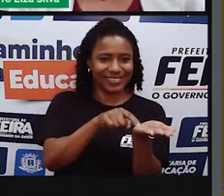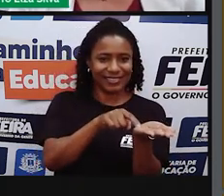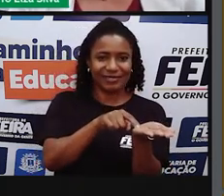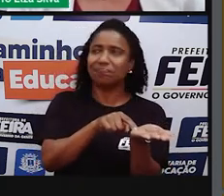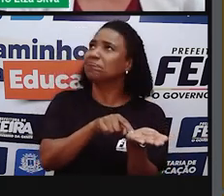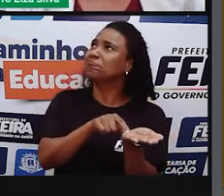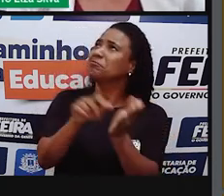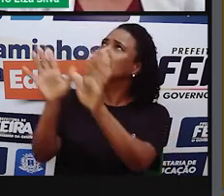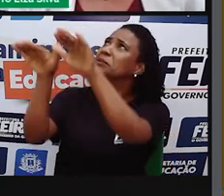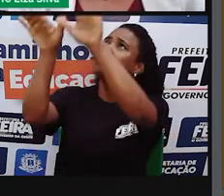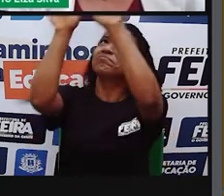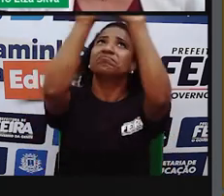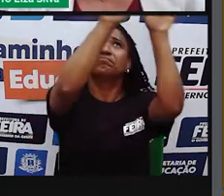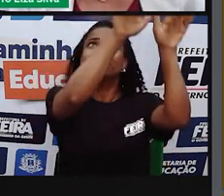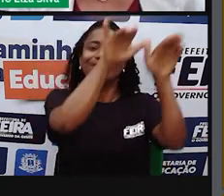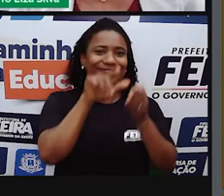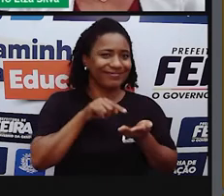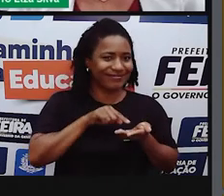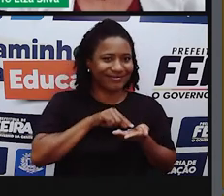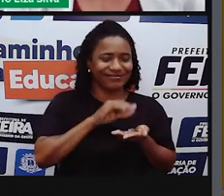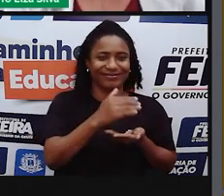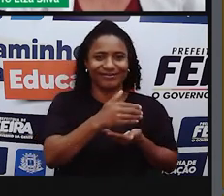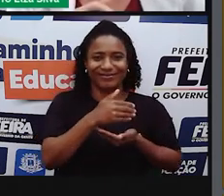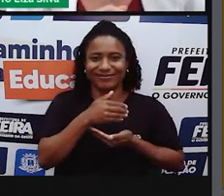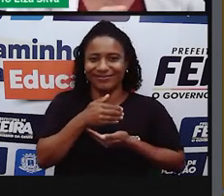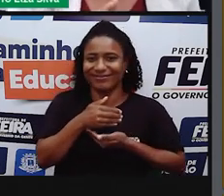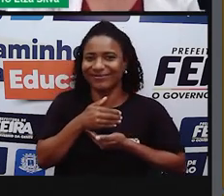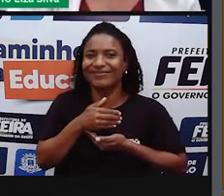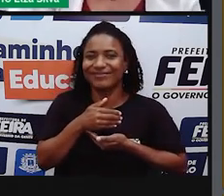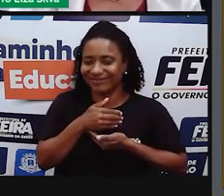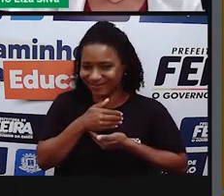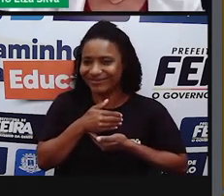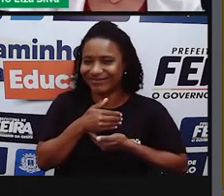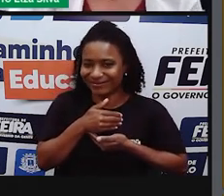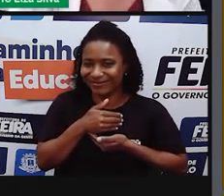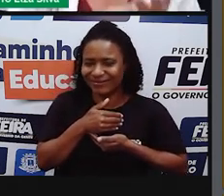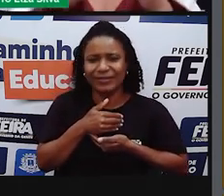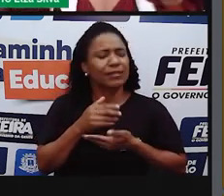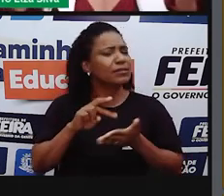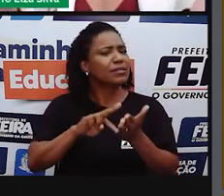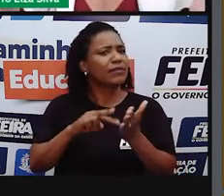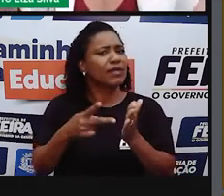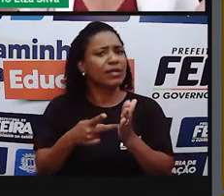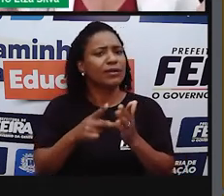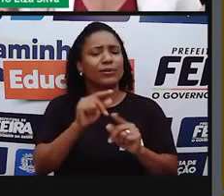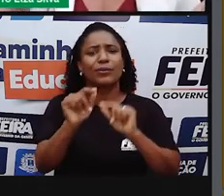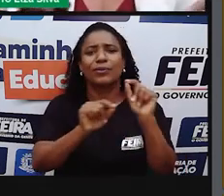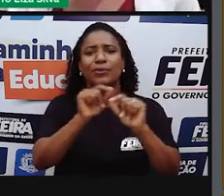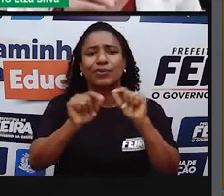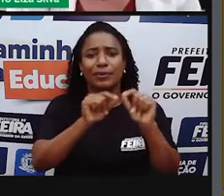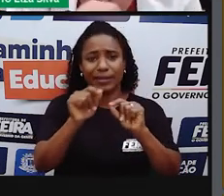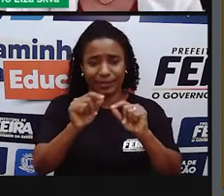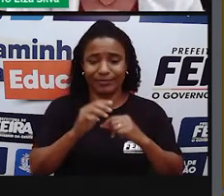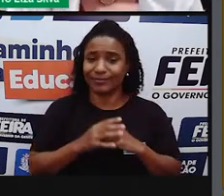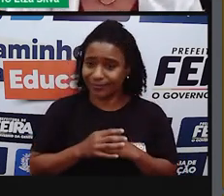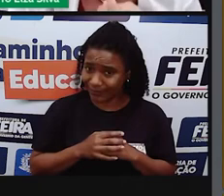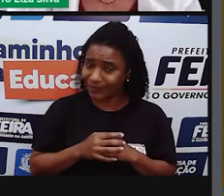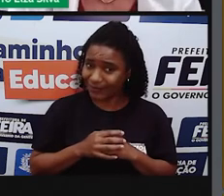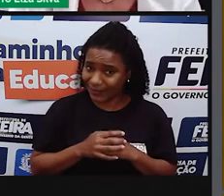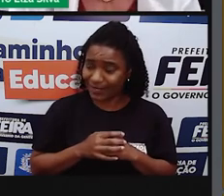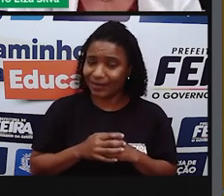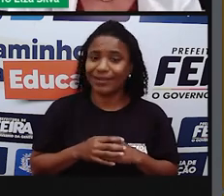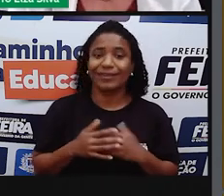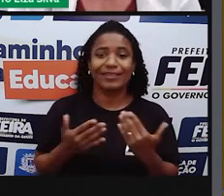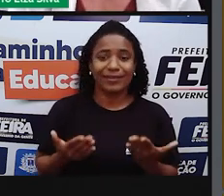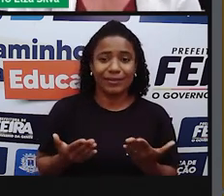hand and wolf two in the bush. Melhor um pássaro na mão do que dois voando. Então é melhor você